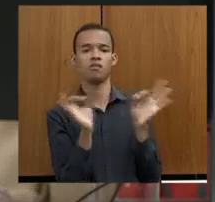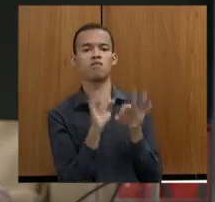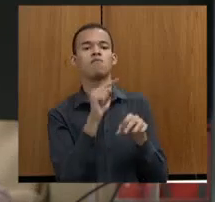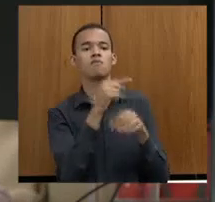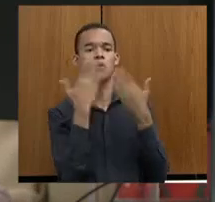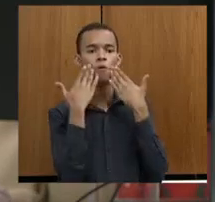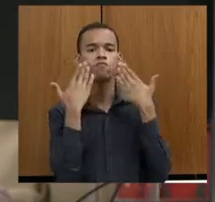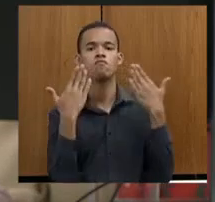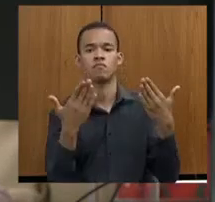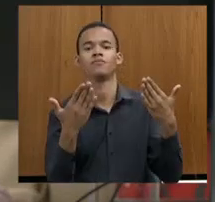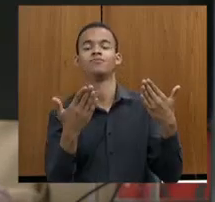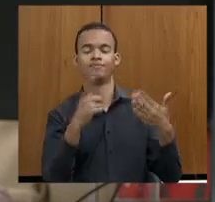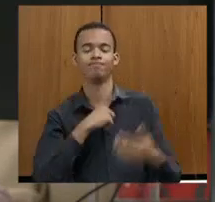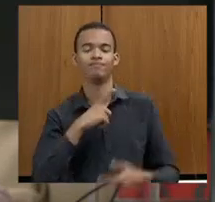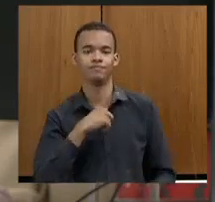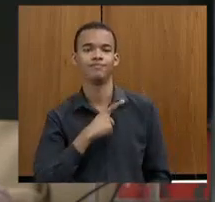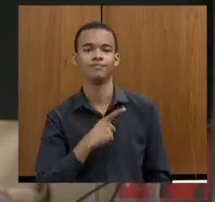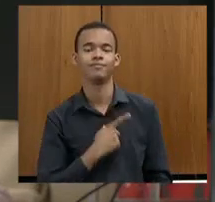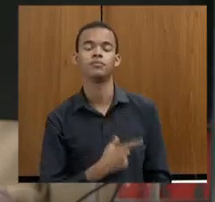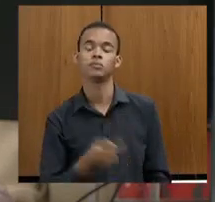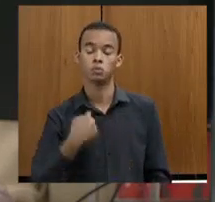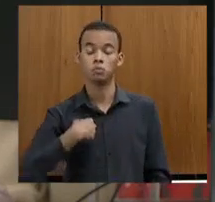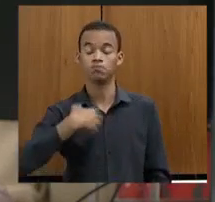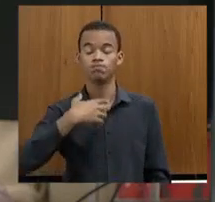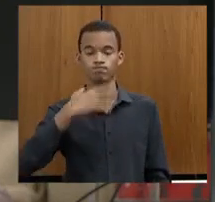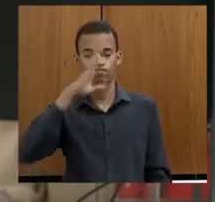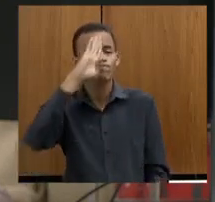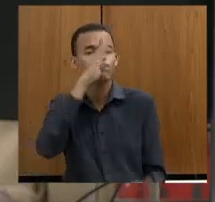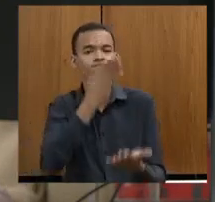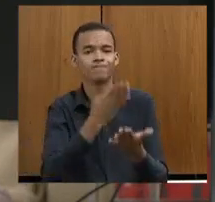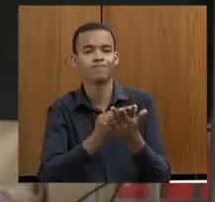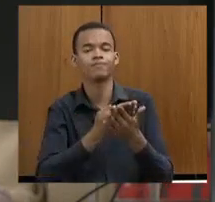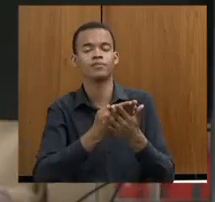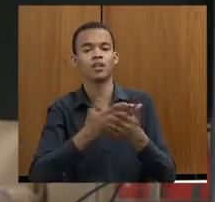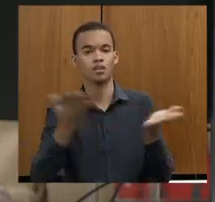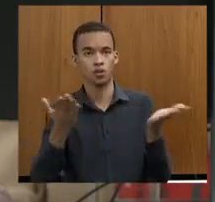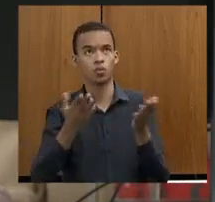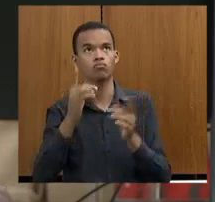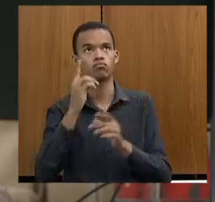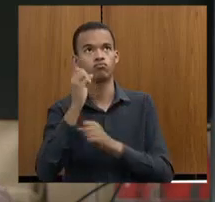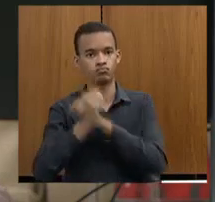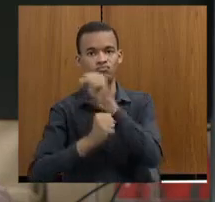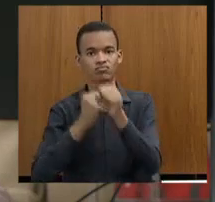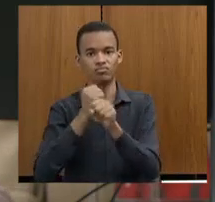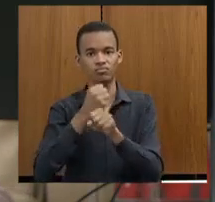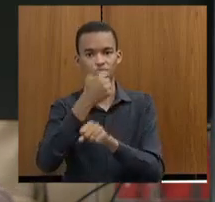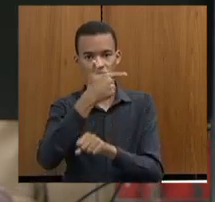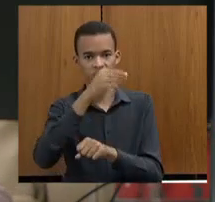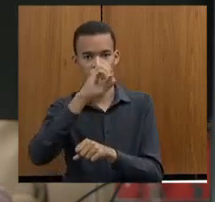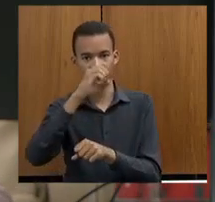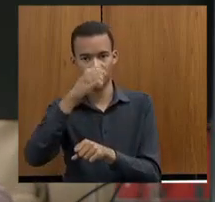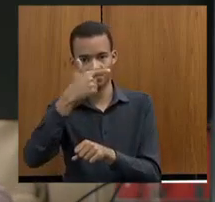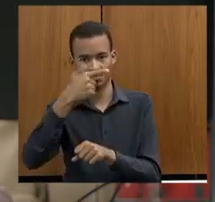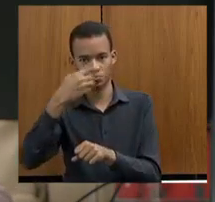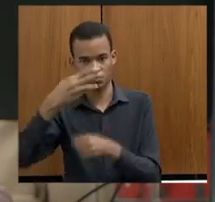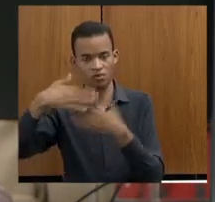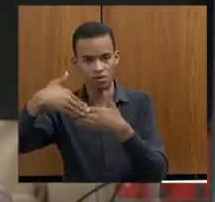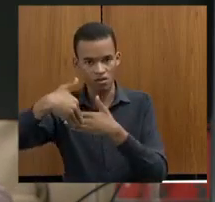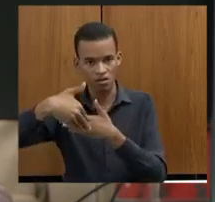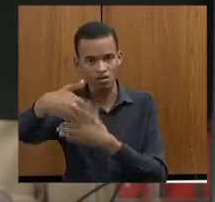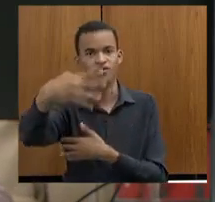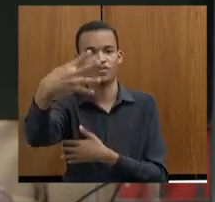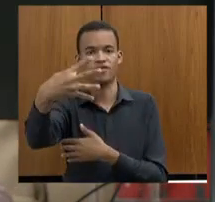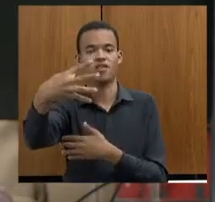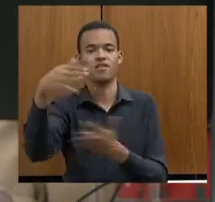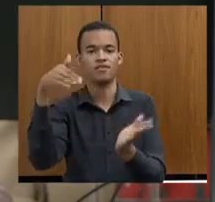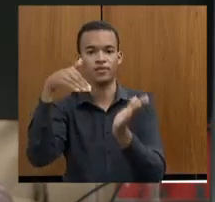Tenho certeza absoluta de que os quatro anos que se iniciam no ano que vem serão muito mais felizes